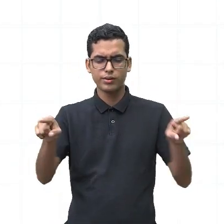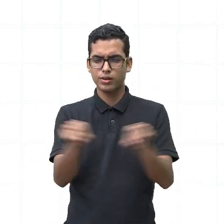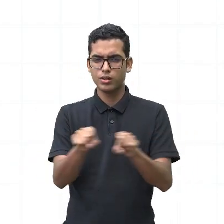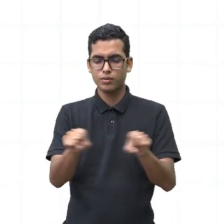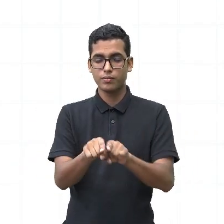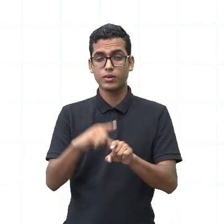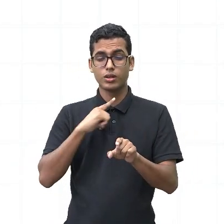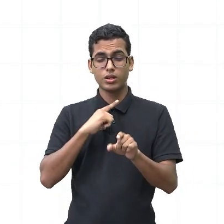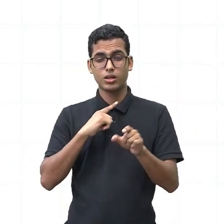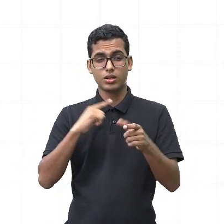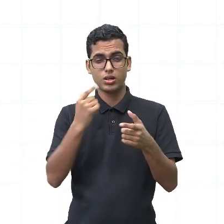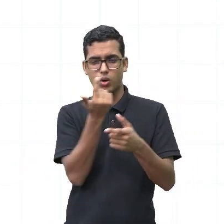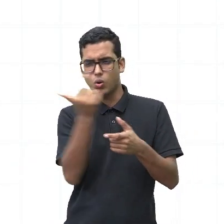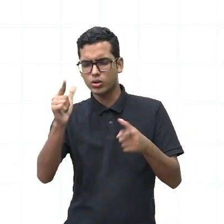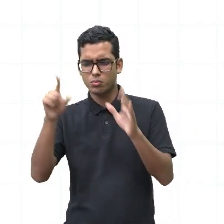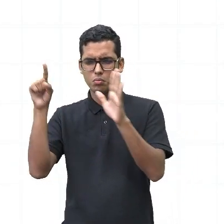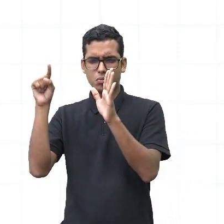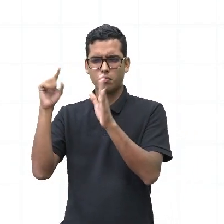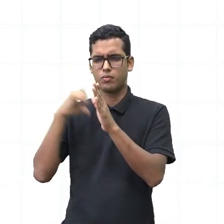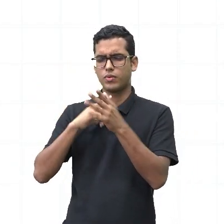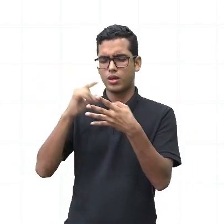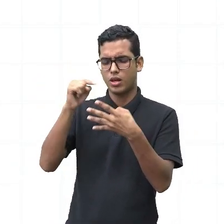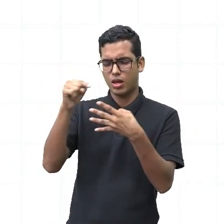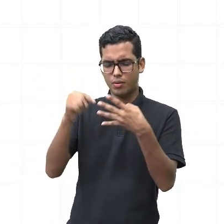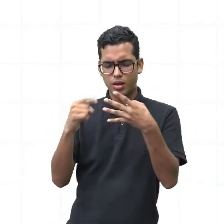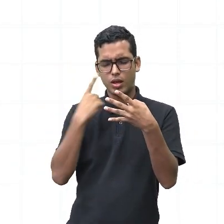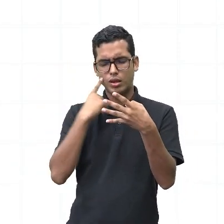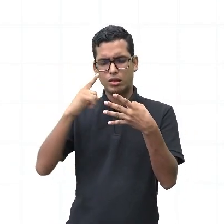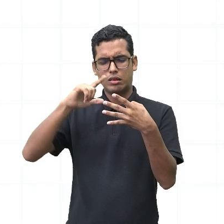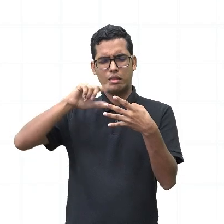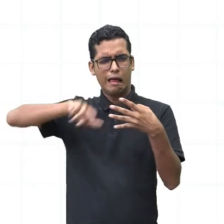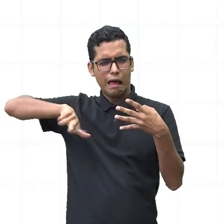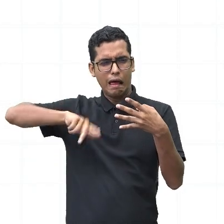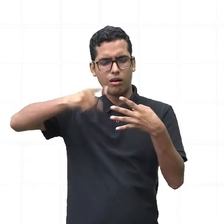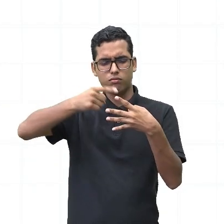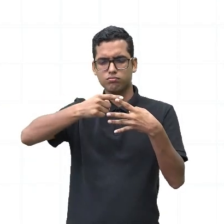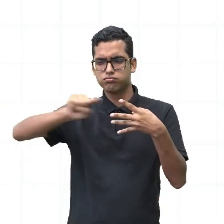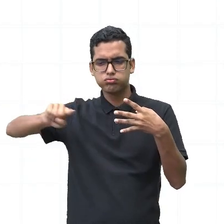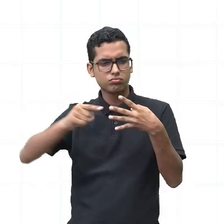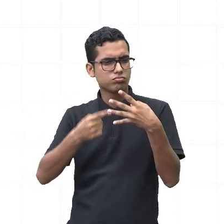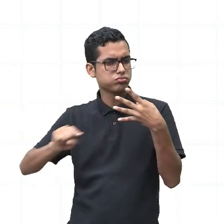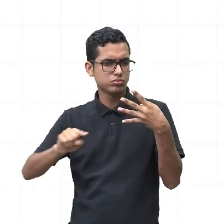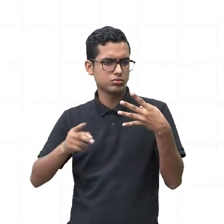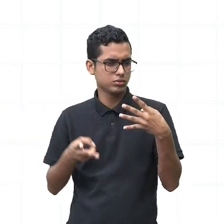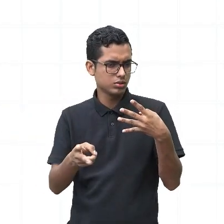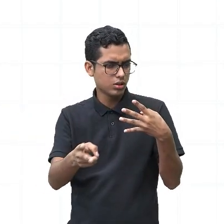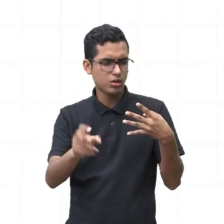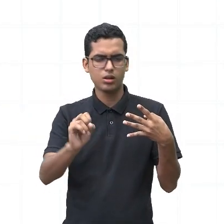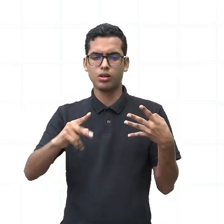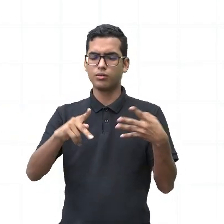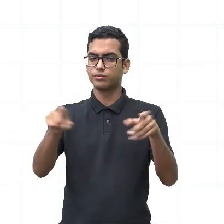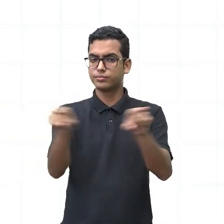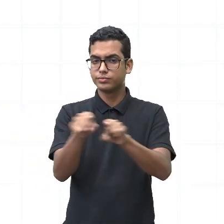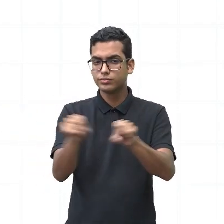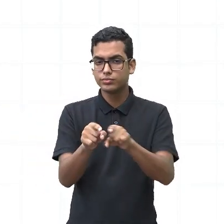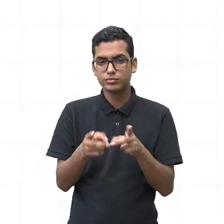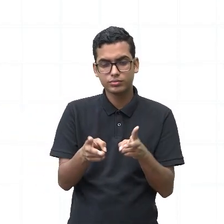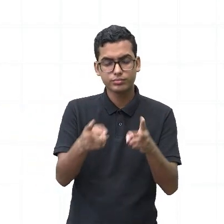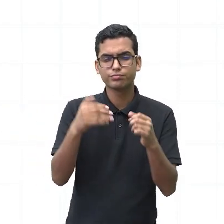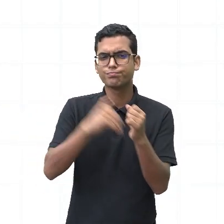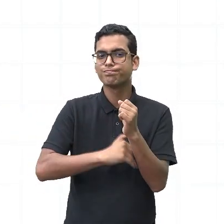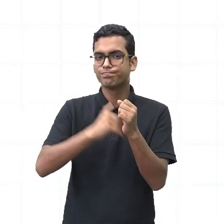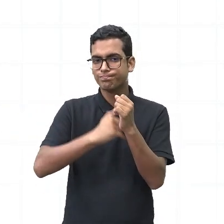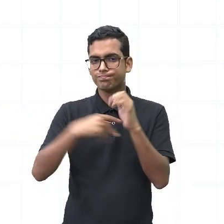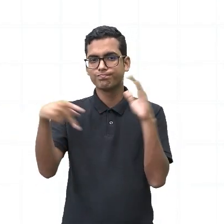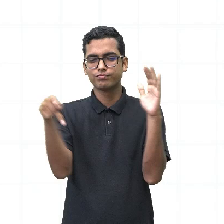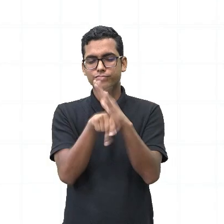como errar. Então vocês conheceram aqui um pouquinho sobre esse mistério, né? Da questão do